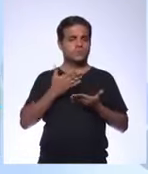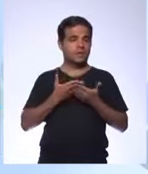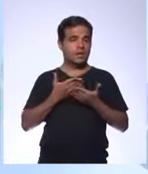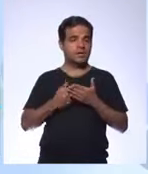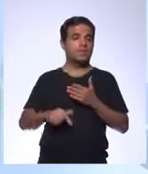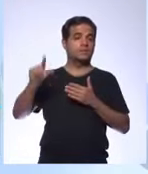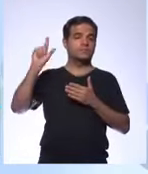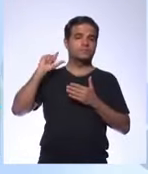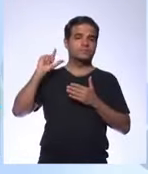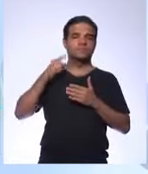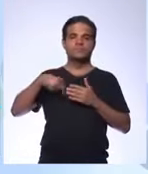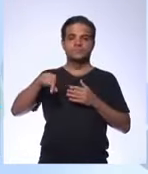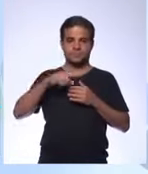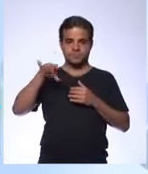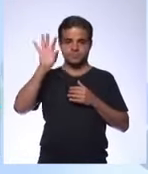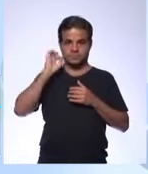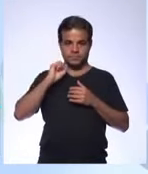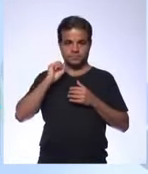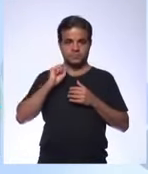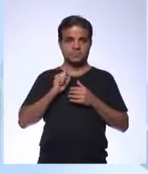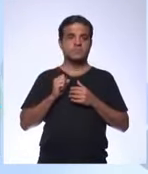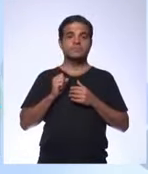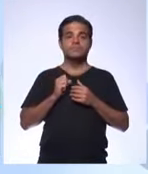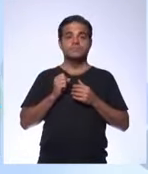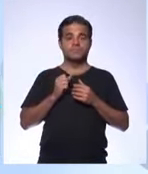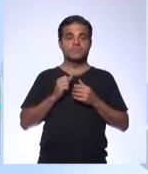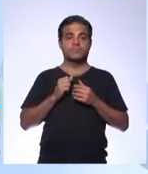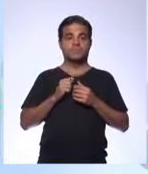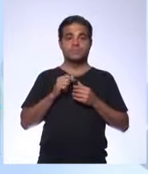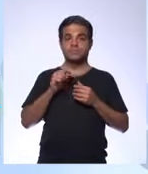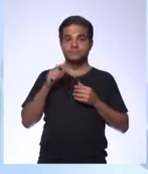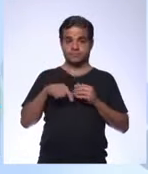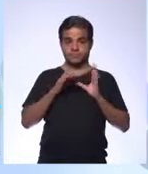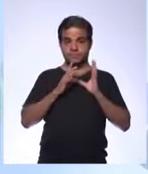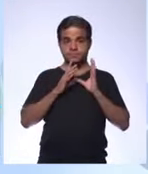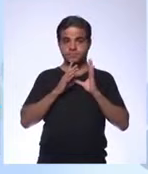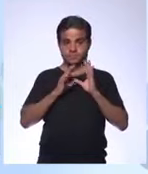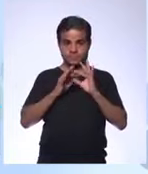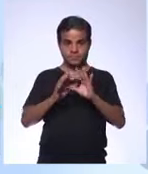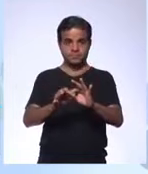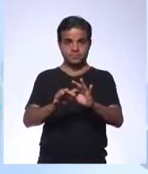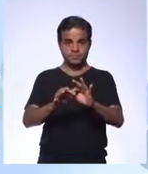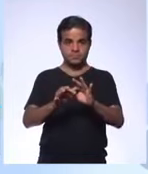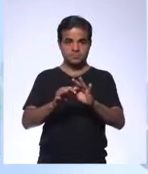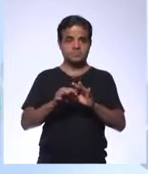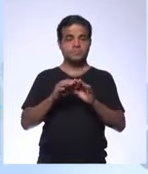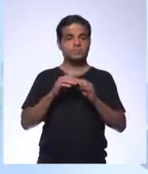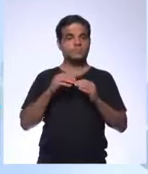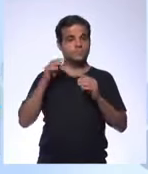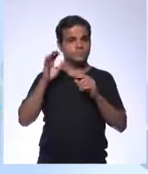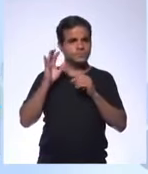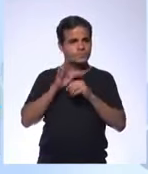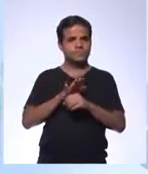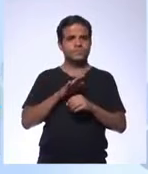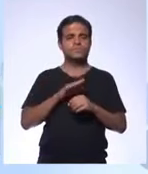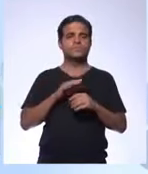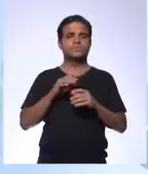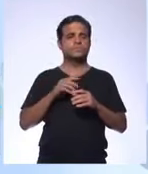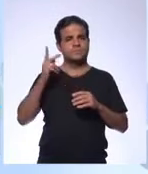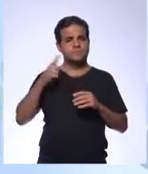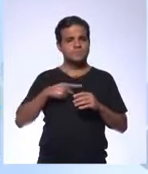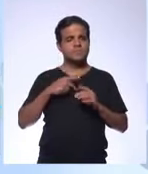anterior, né, nós ouvimos, realmente, nesse contexto aí da supressão de liberdades individuais